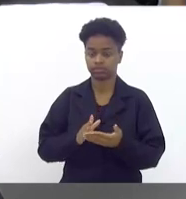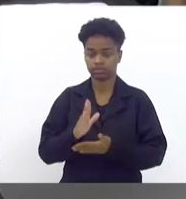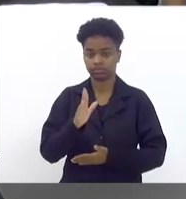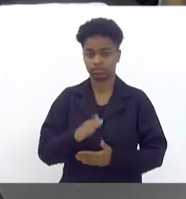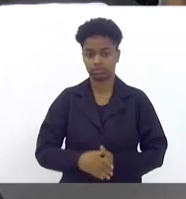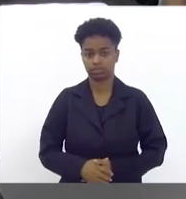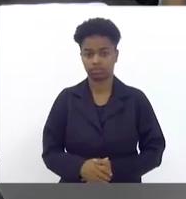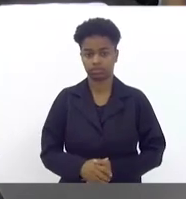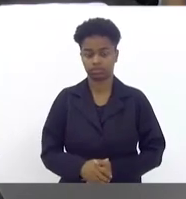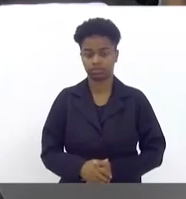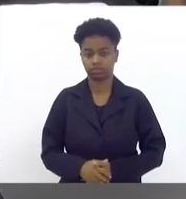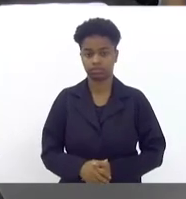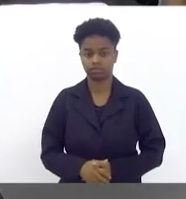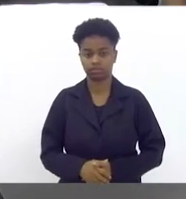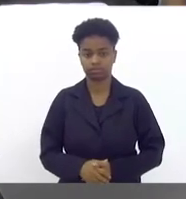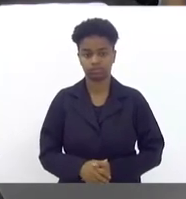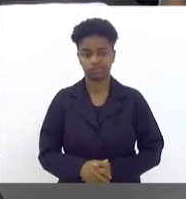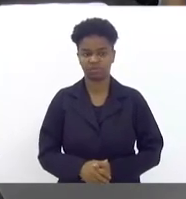Aprovado.